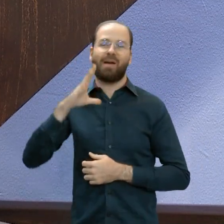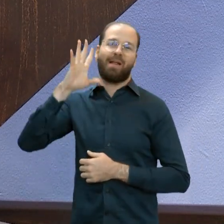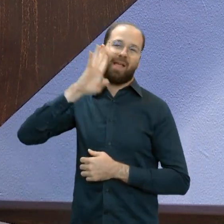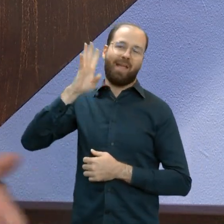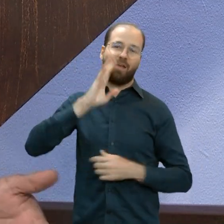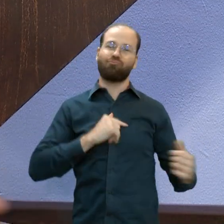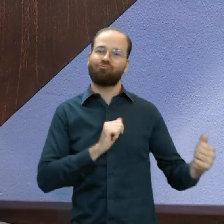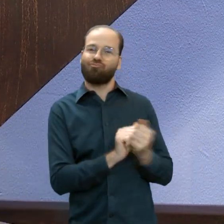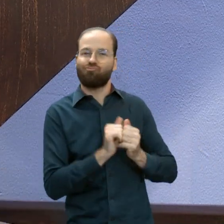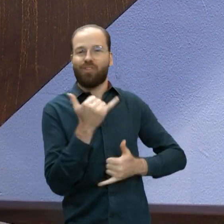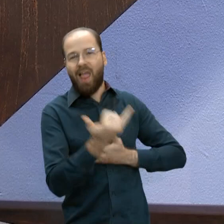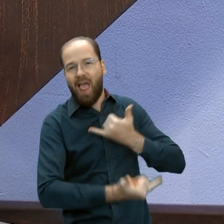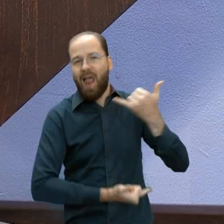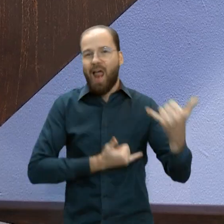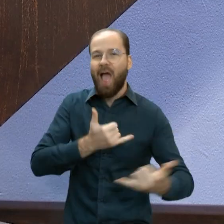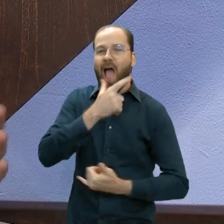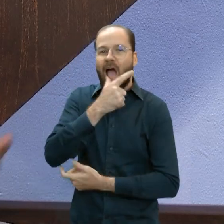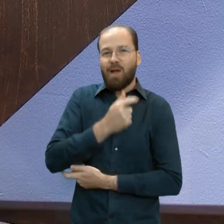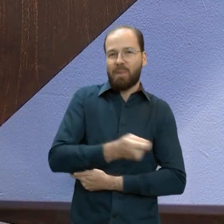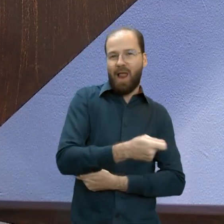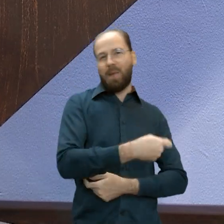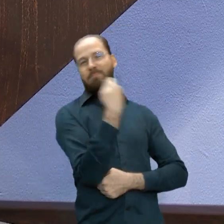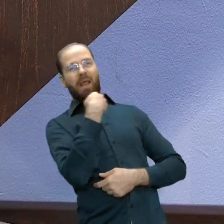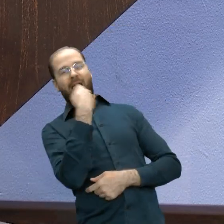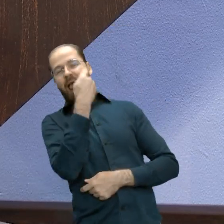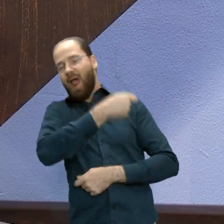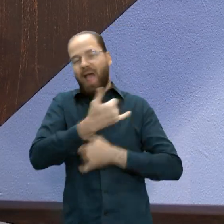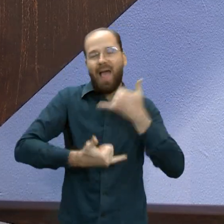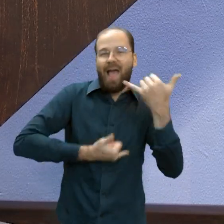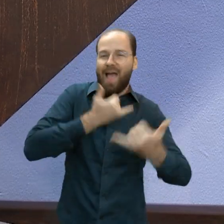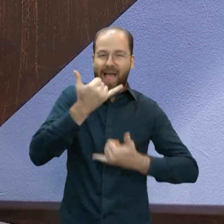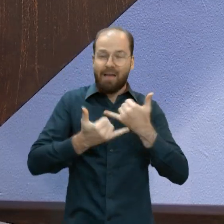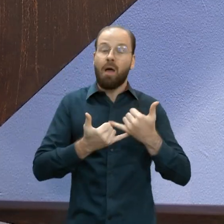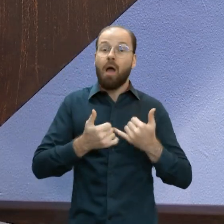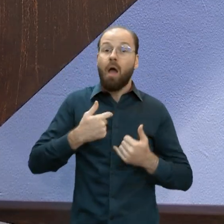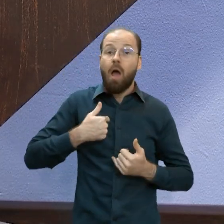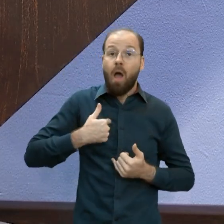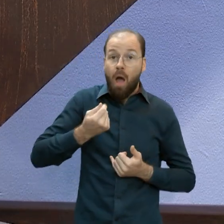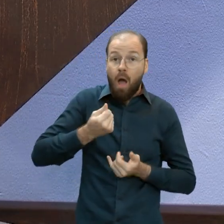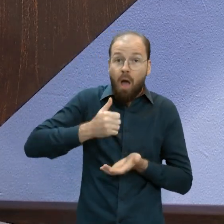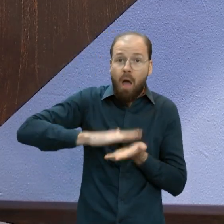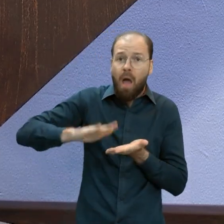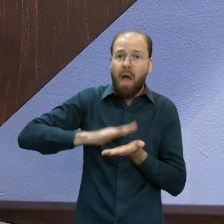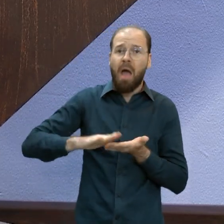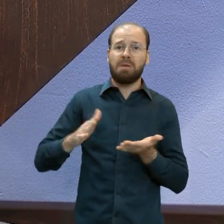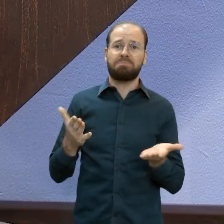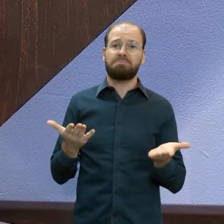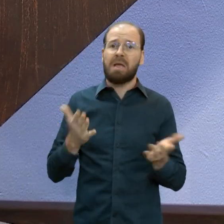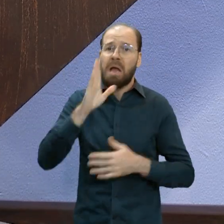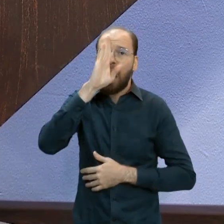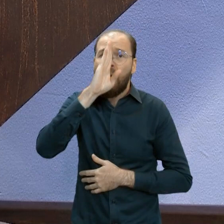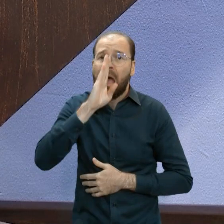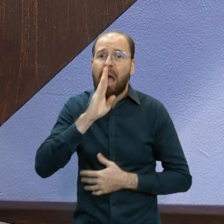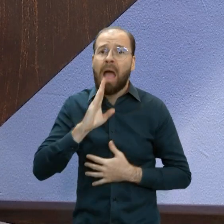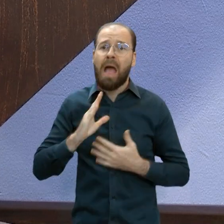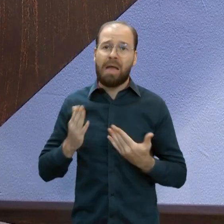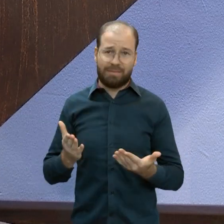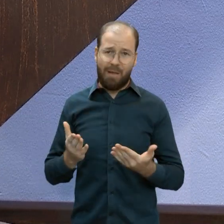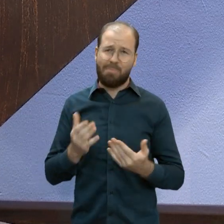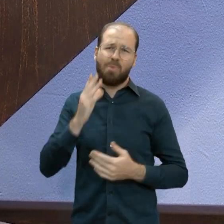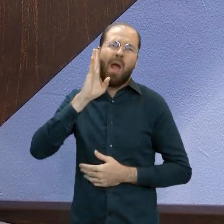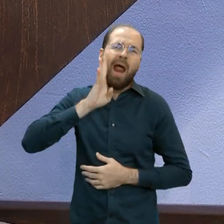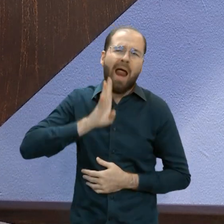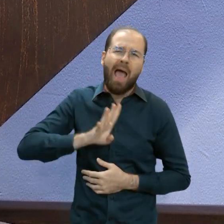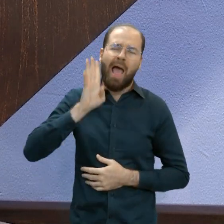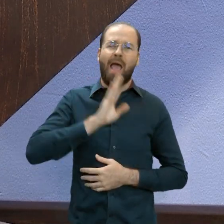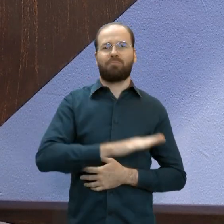que já é simples, custa efetivamente, a gente pode dizer que zero, né? Mas tem outras coisas que a gente pode até ajudar, né? Por